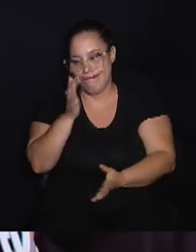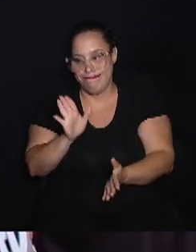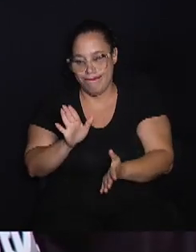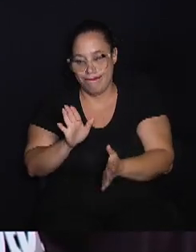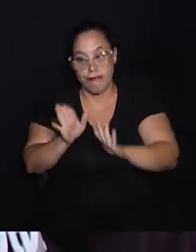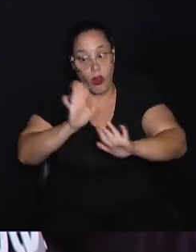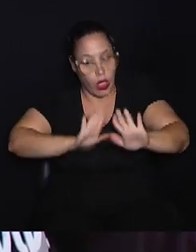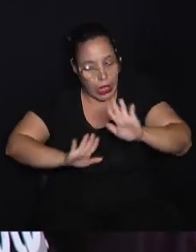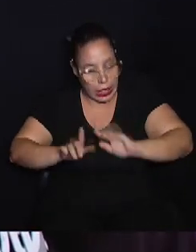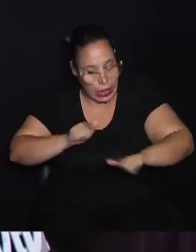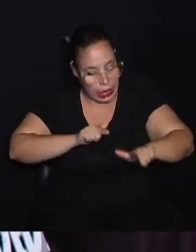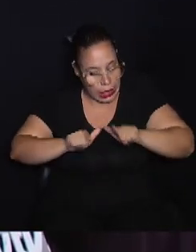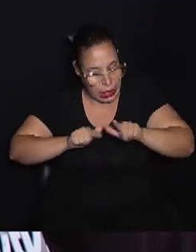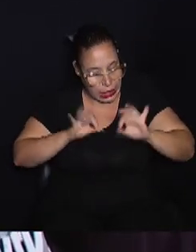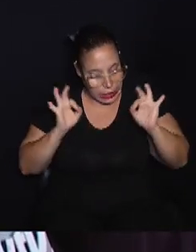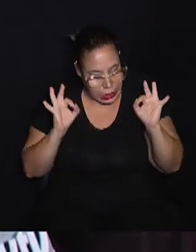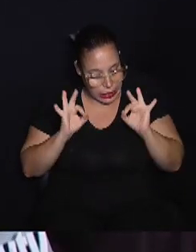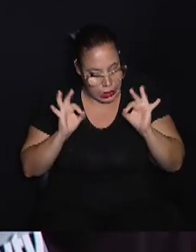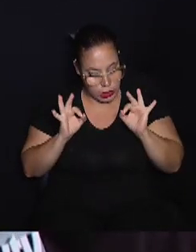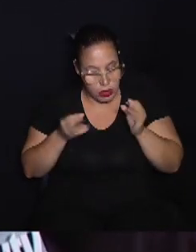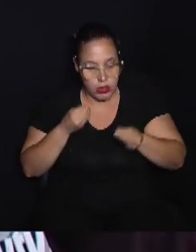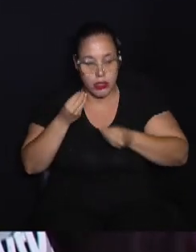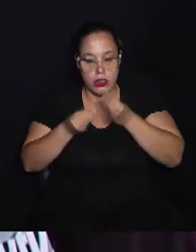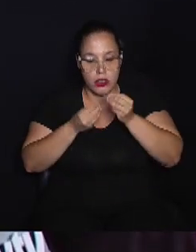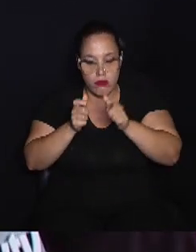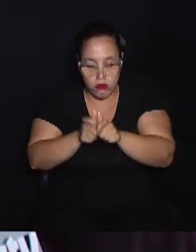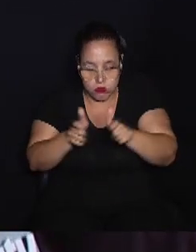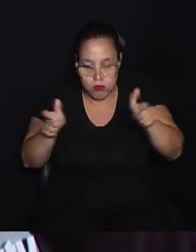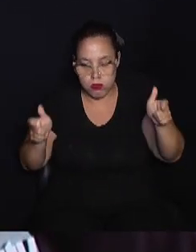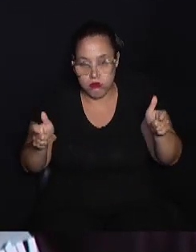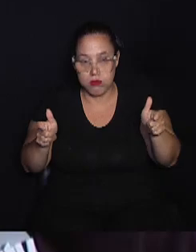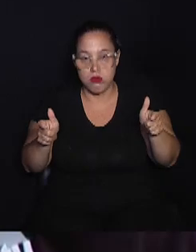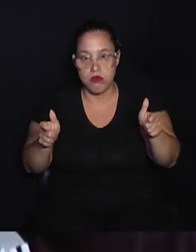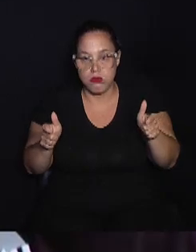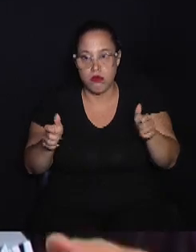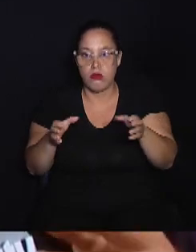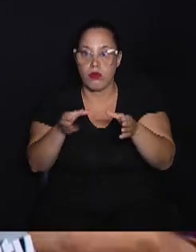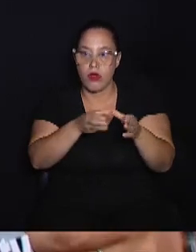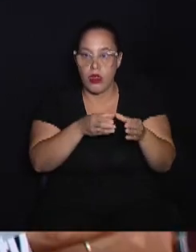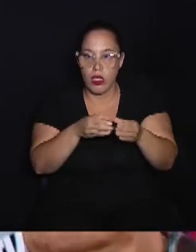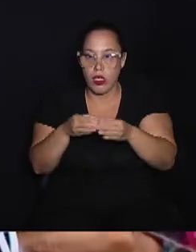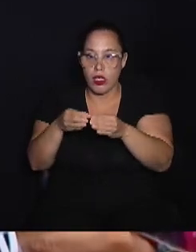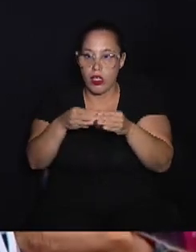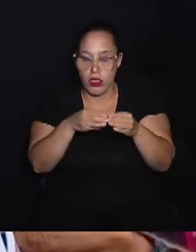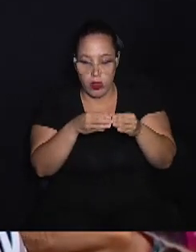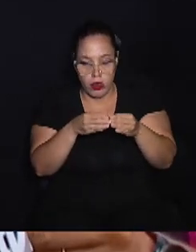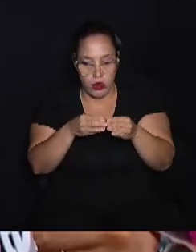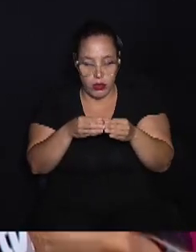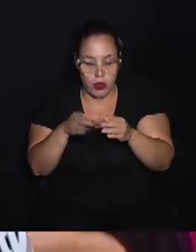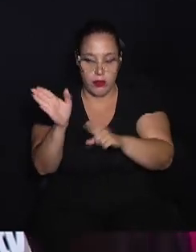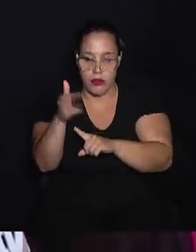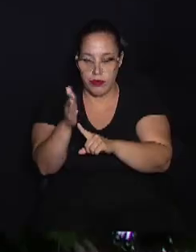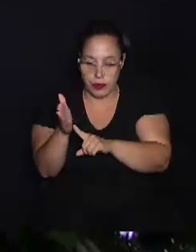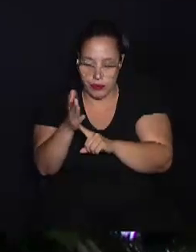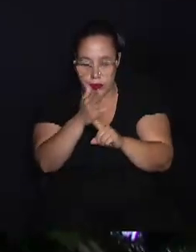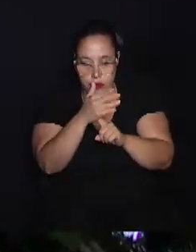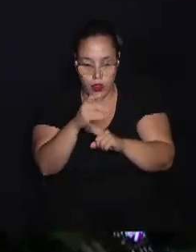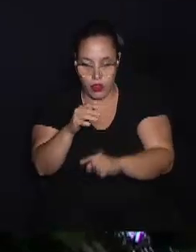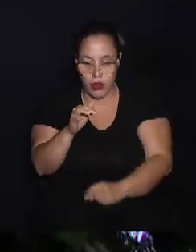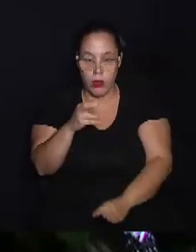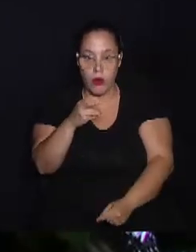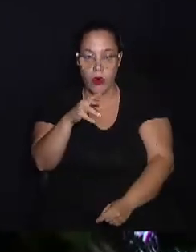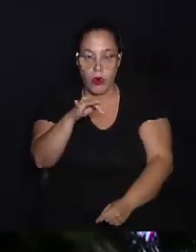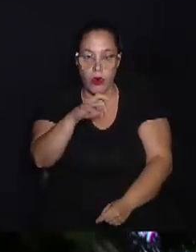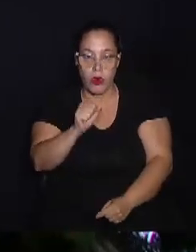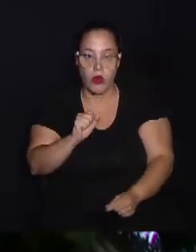trabalhando muito como foi essa ampliação imensa das equipes mais tecnologia com com a tomografia com